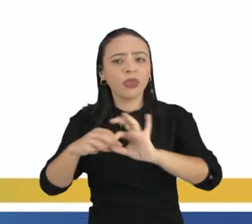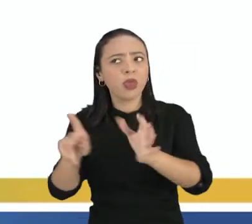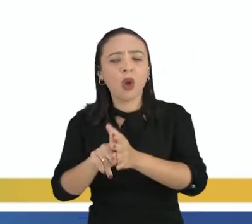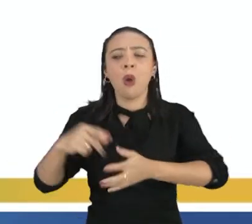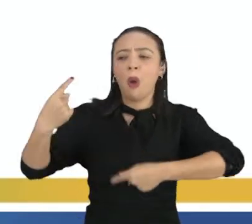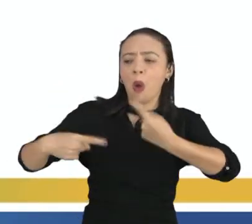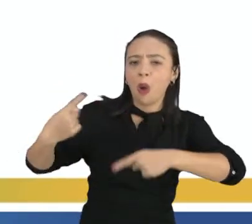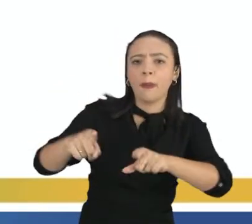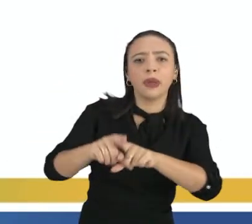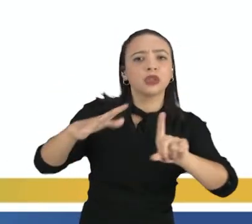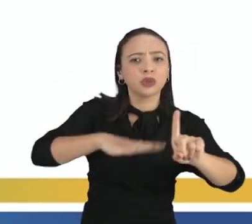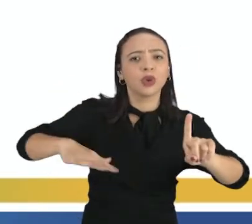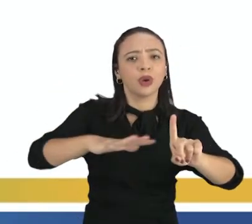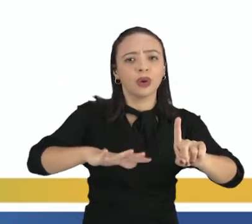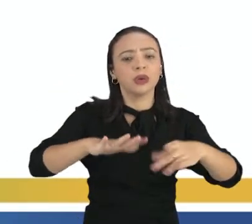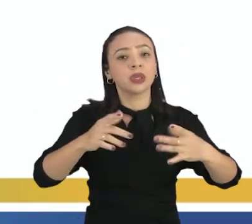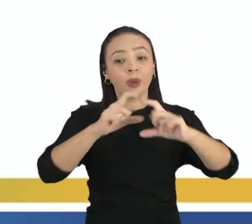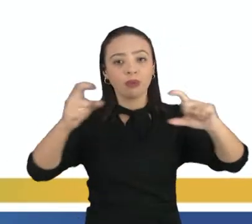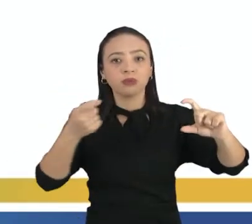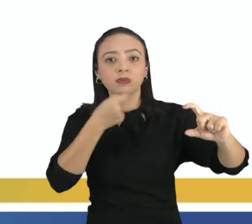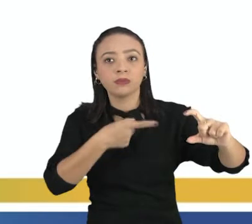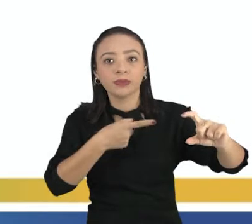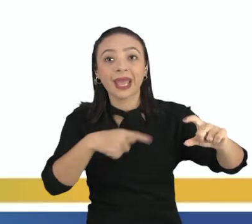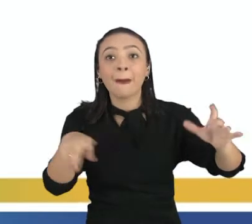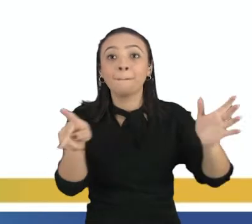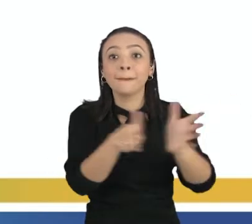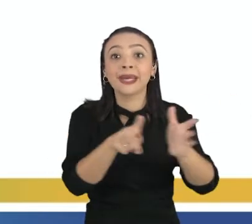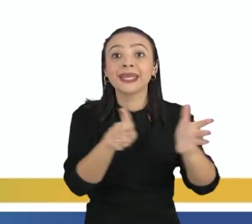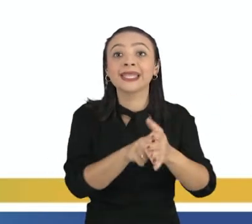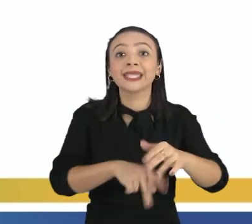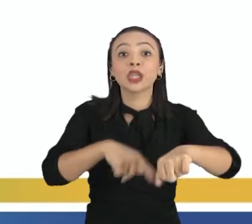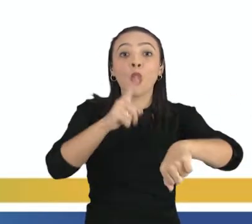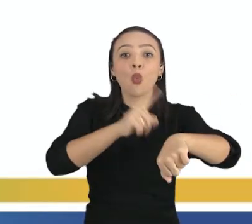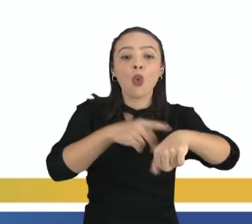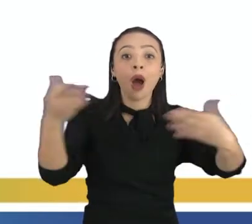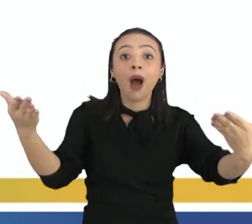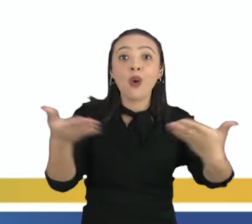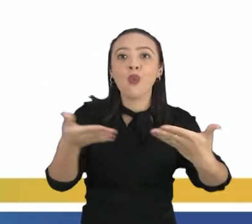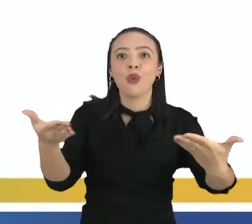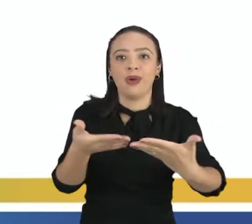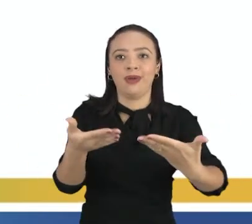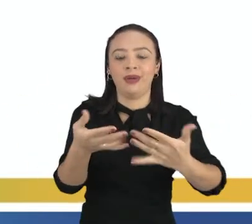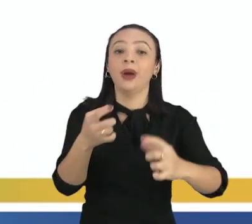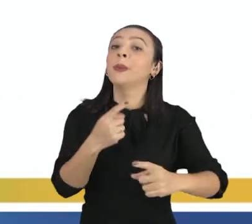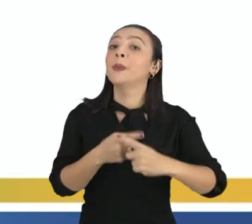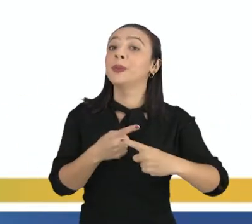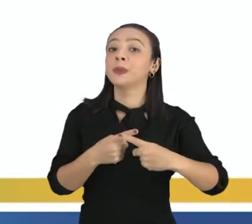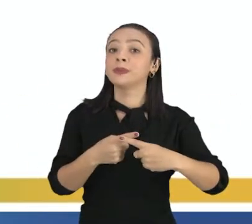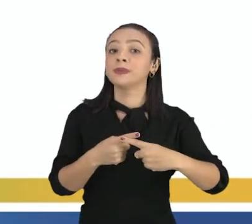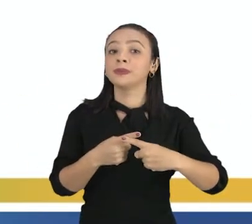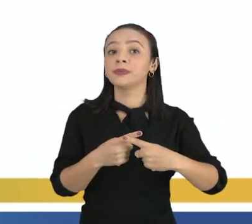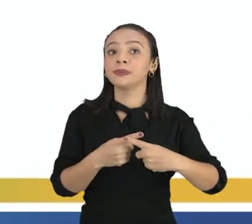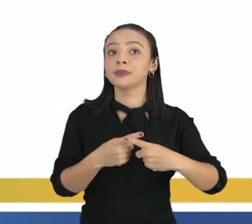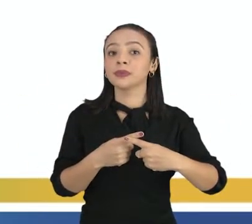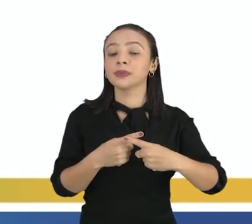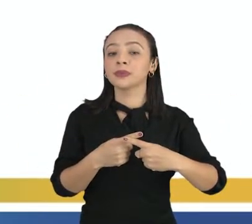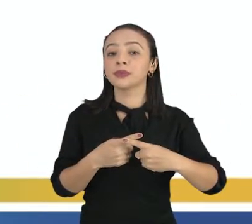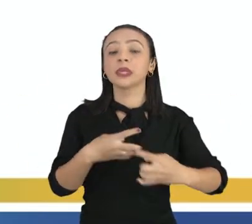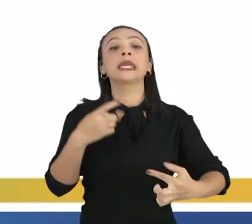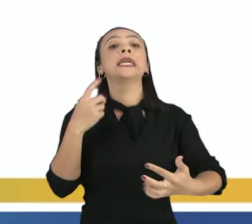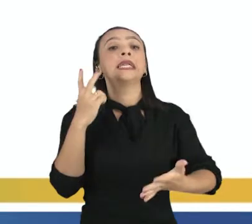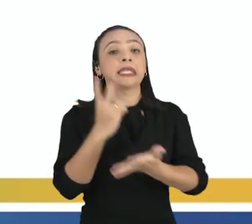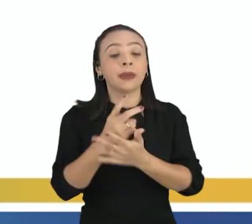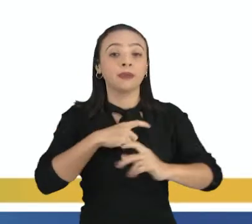a charge, ela é temporal. Temporal por quê? Porque ela se situa